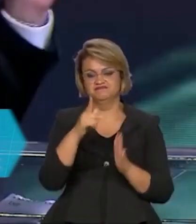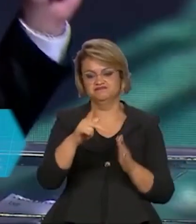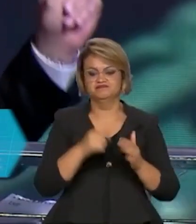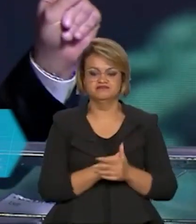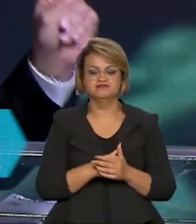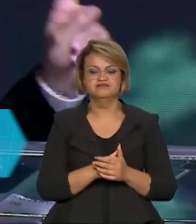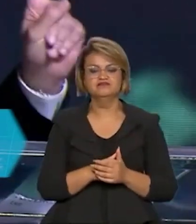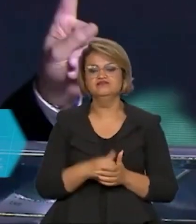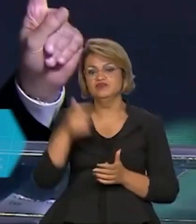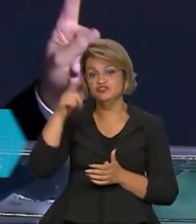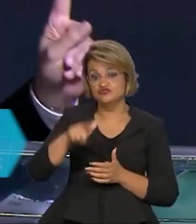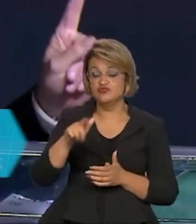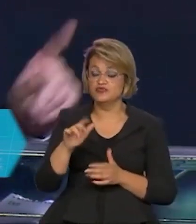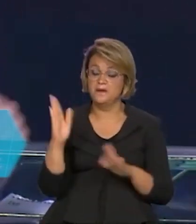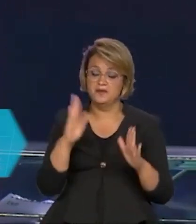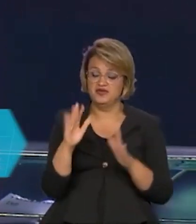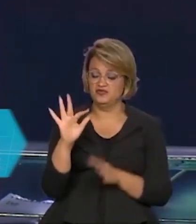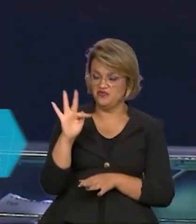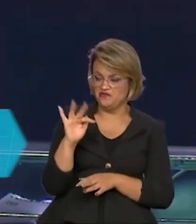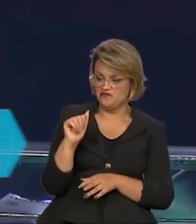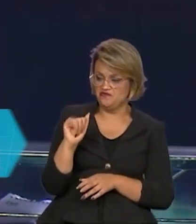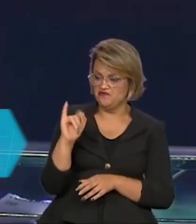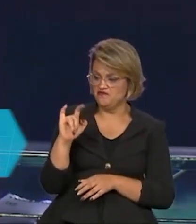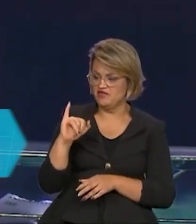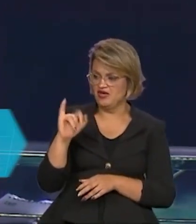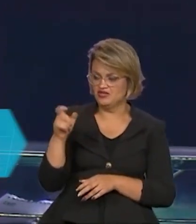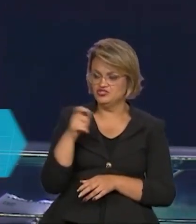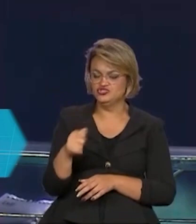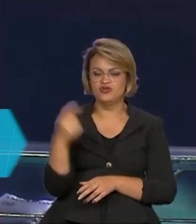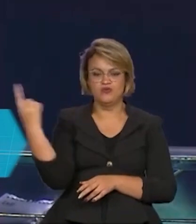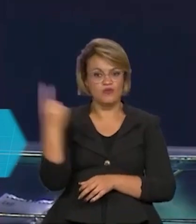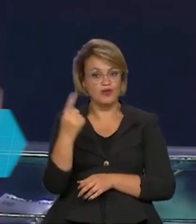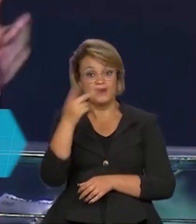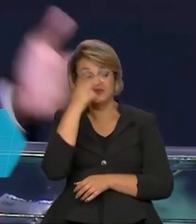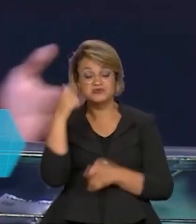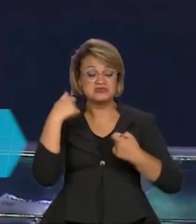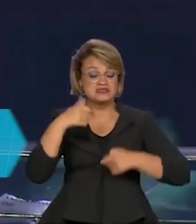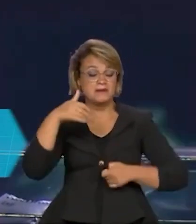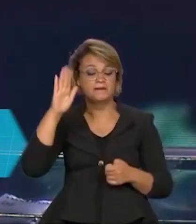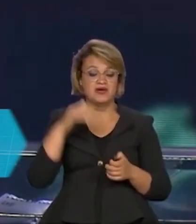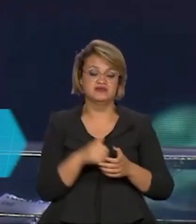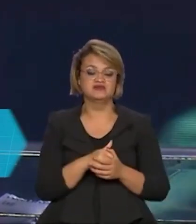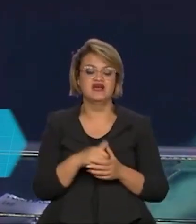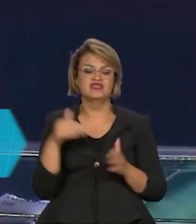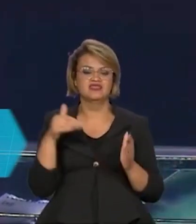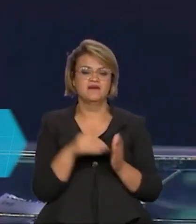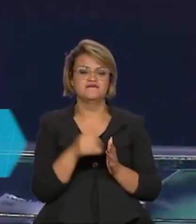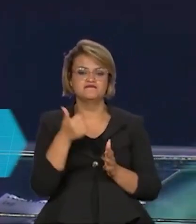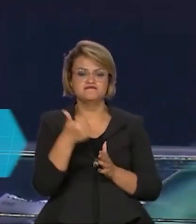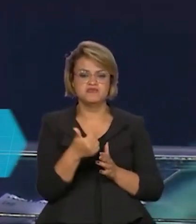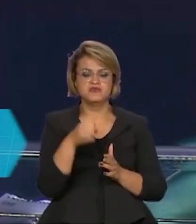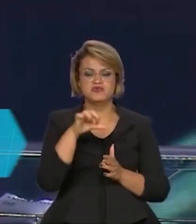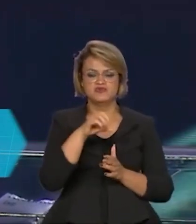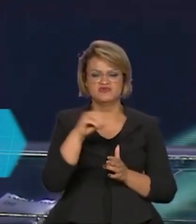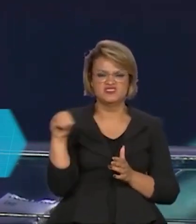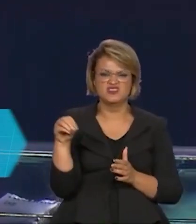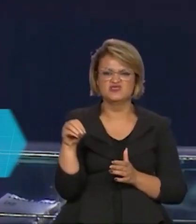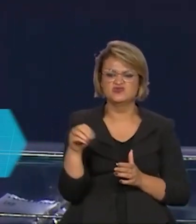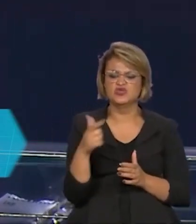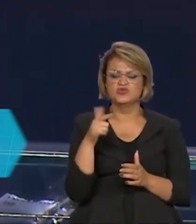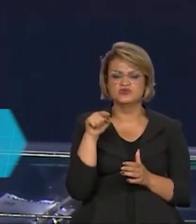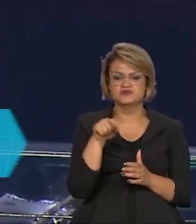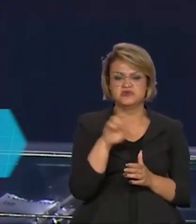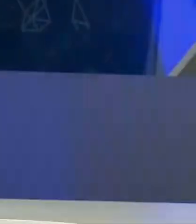e voltou a faixa 1 que é os que mais precisam até 1900 até dois